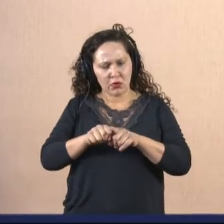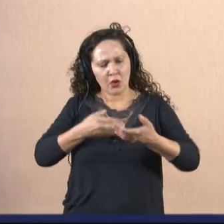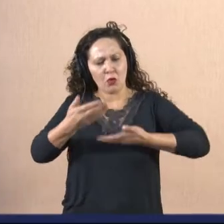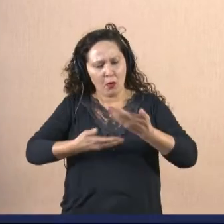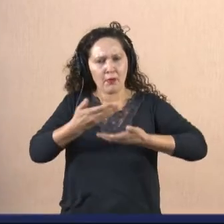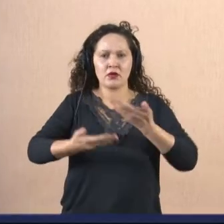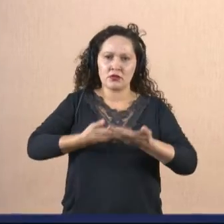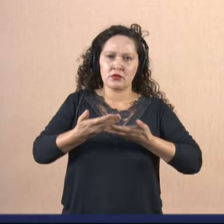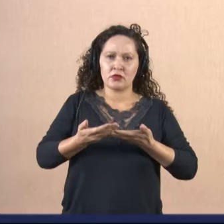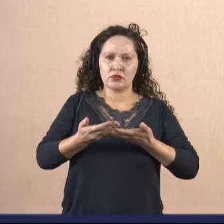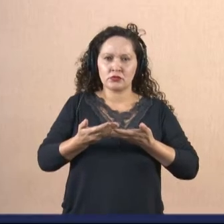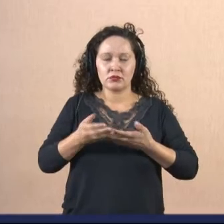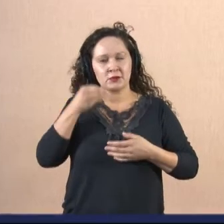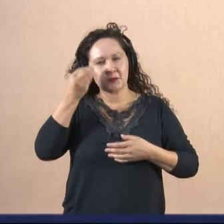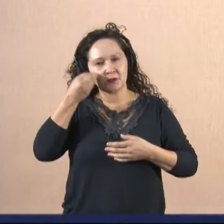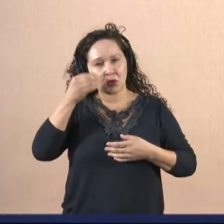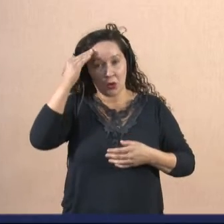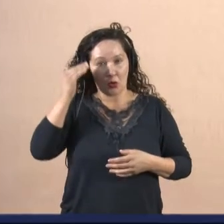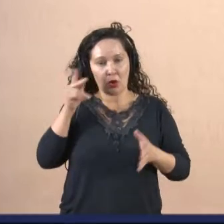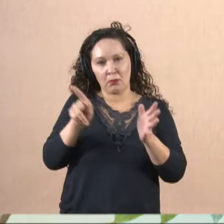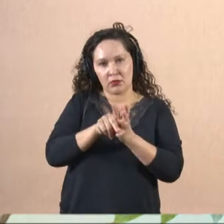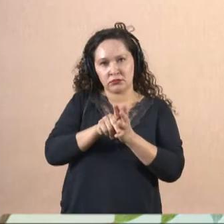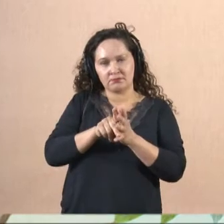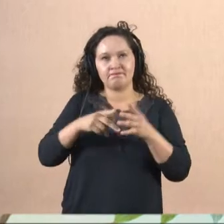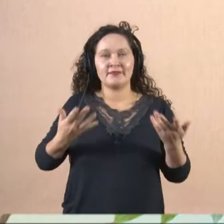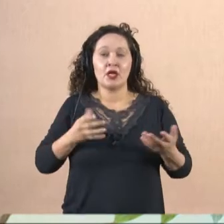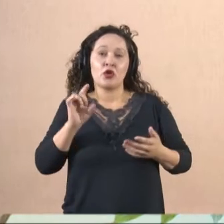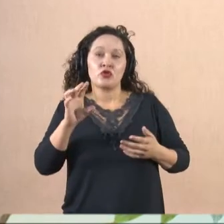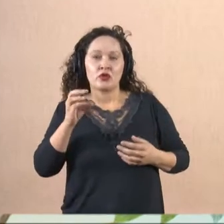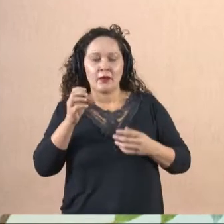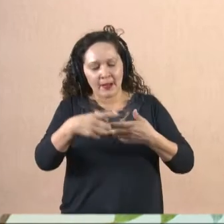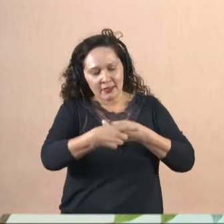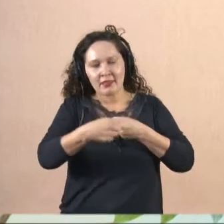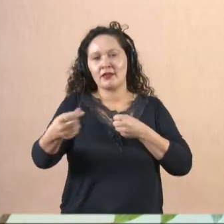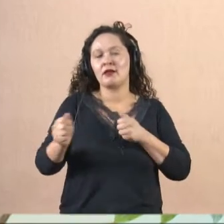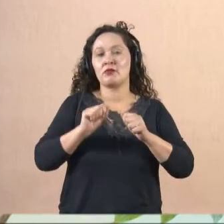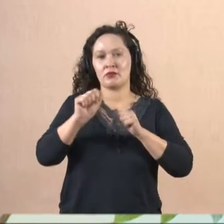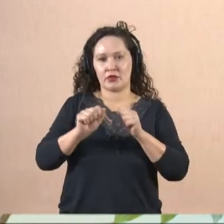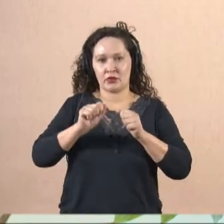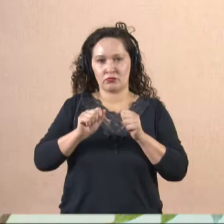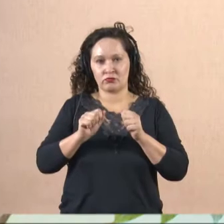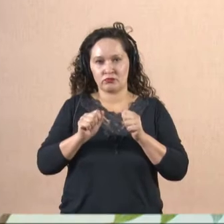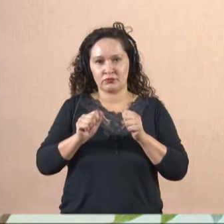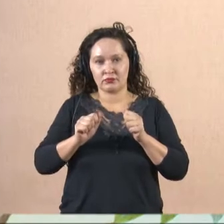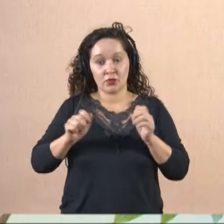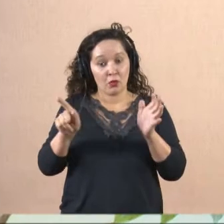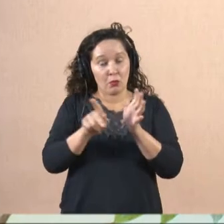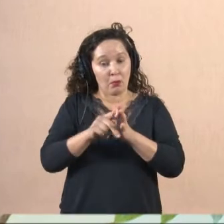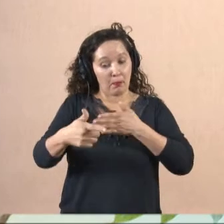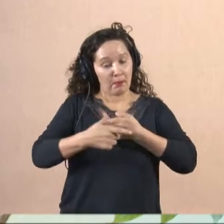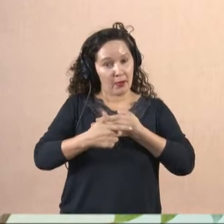compartilhando as experiências da correia aqui vale a pena de testar caro as funções é